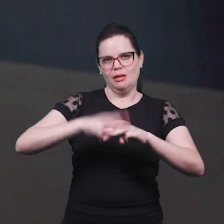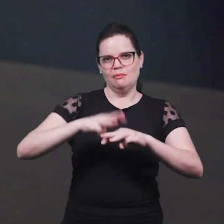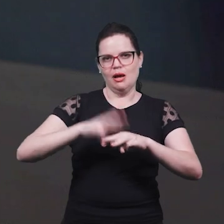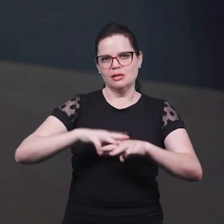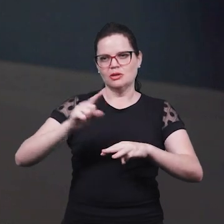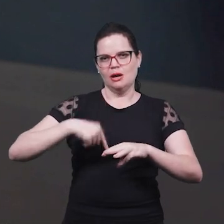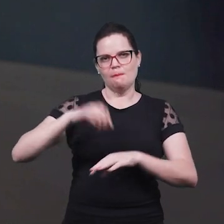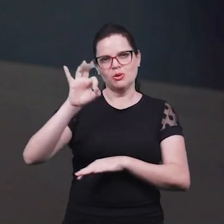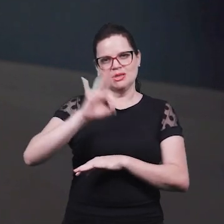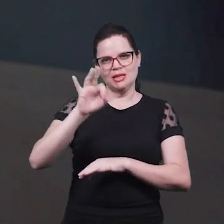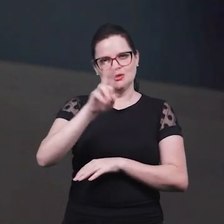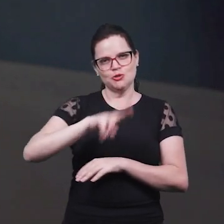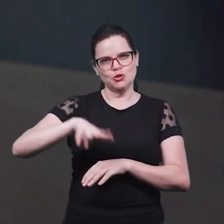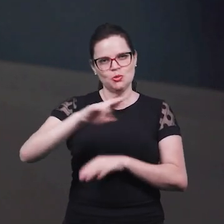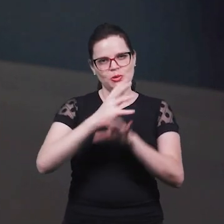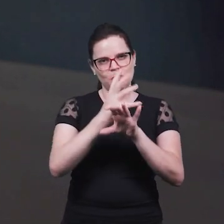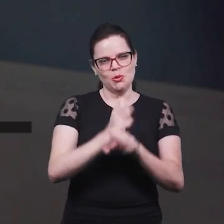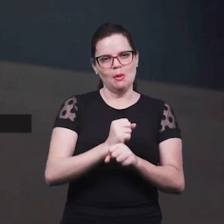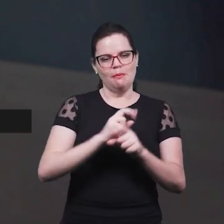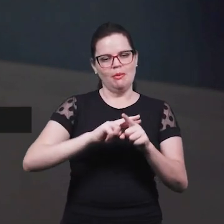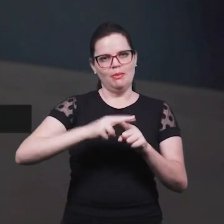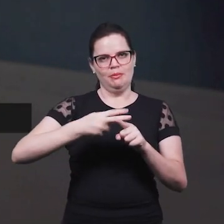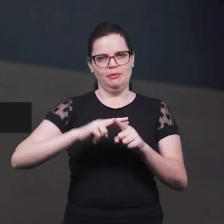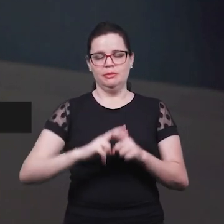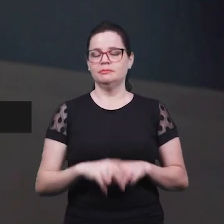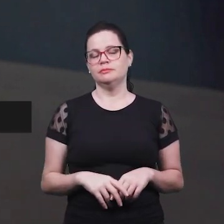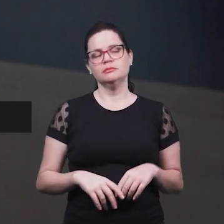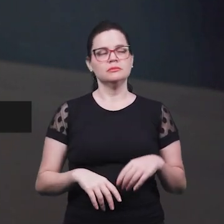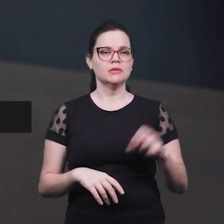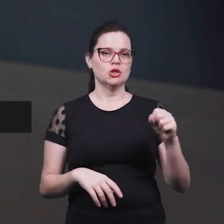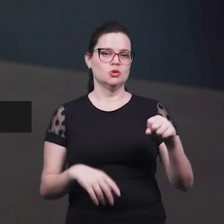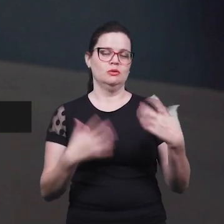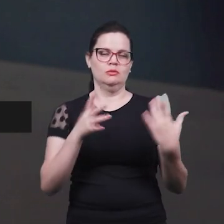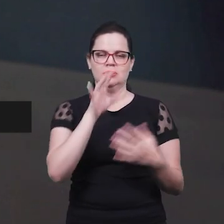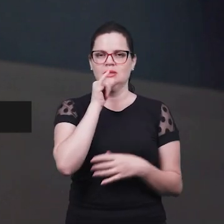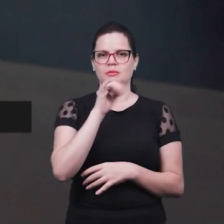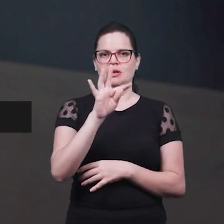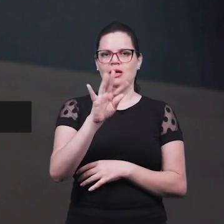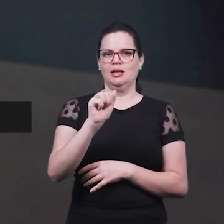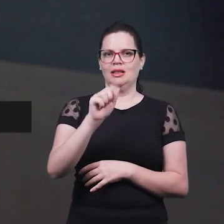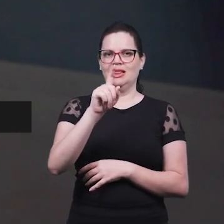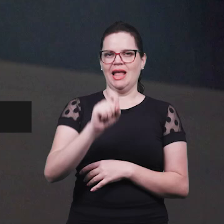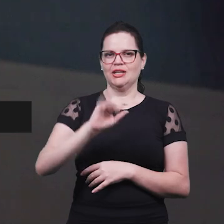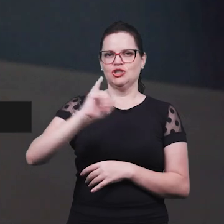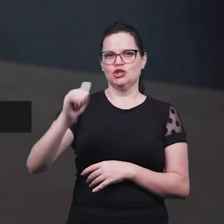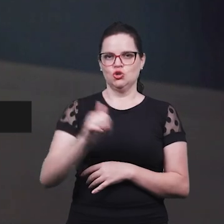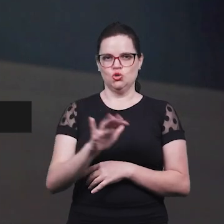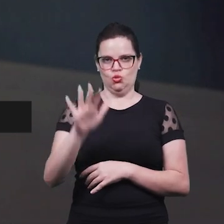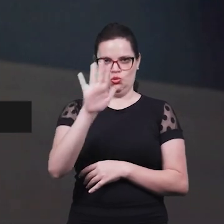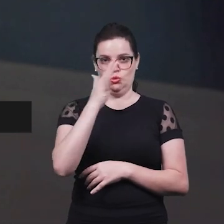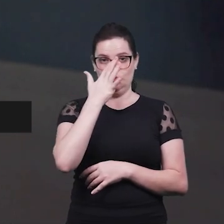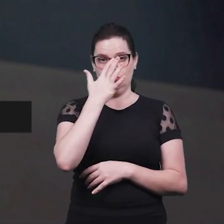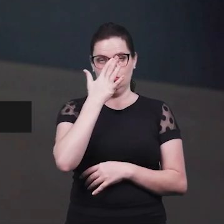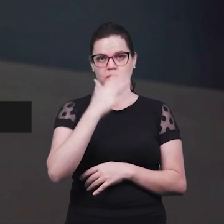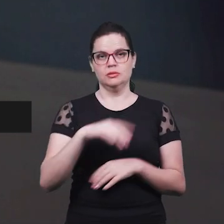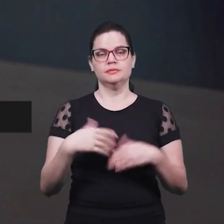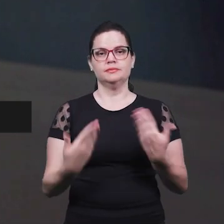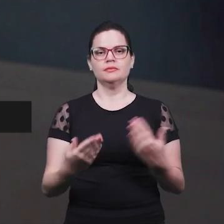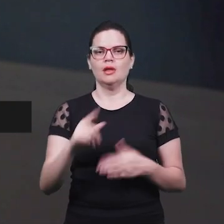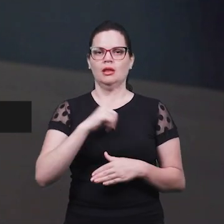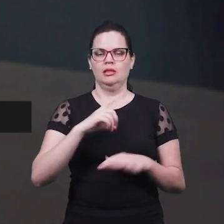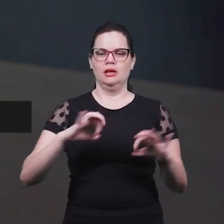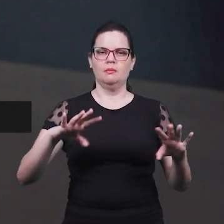A Selic, a taxa de juros no Brasil, né, vamos colocar assim, né, ela é definida pelo nosso Copom,